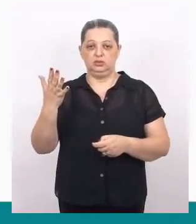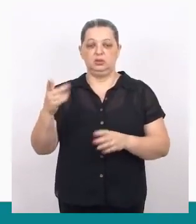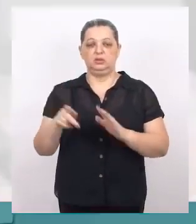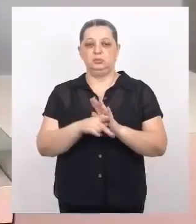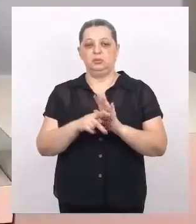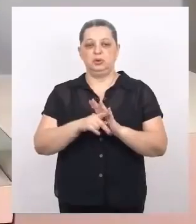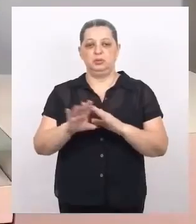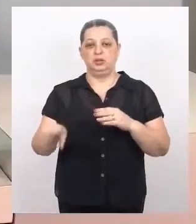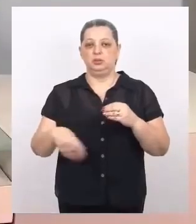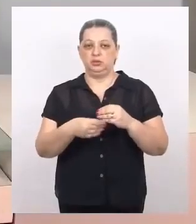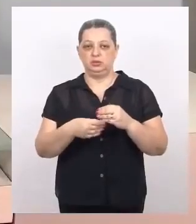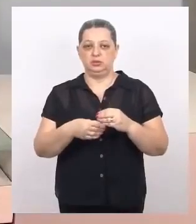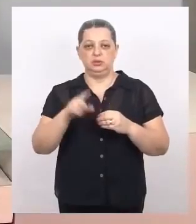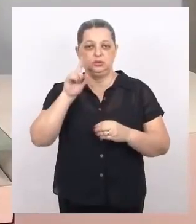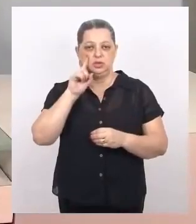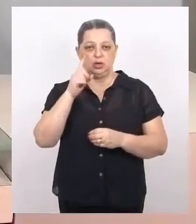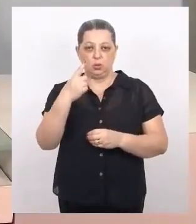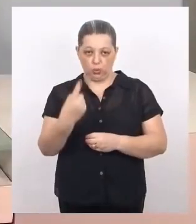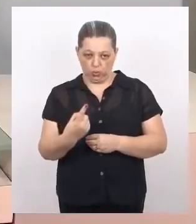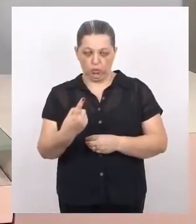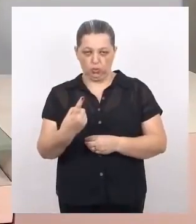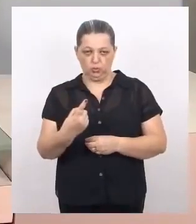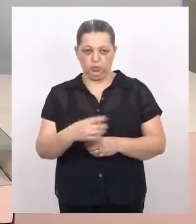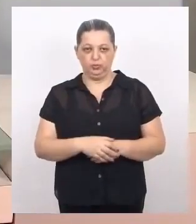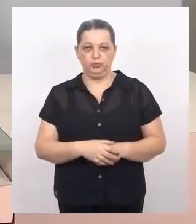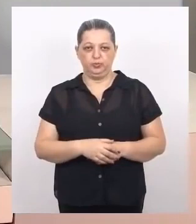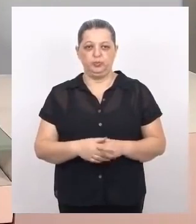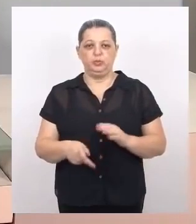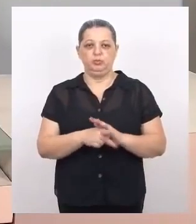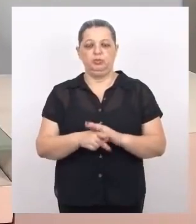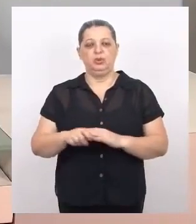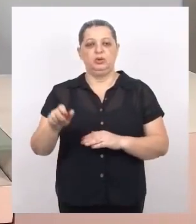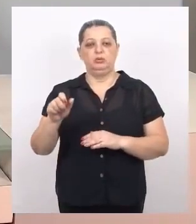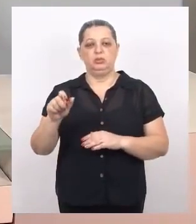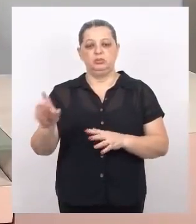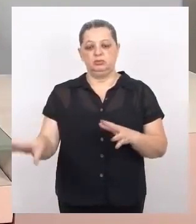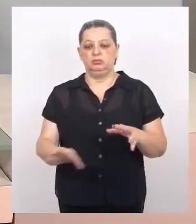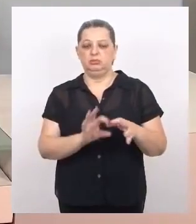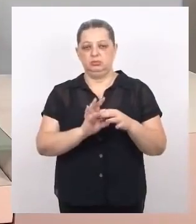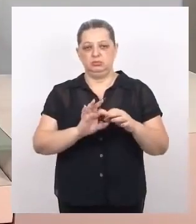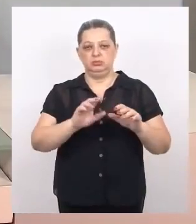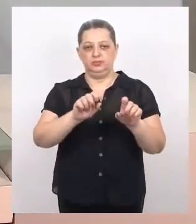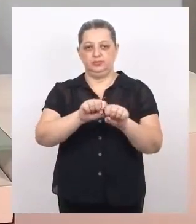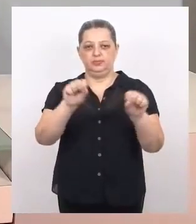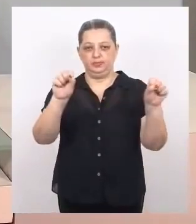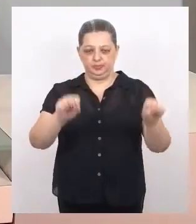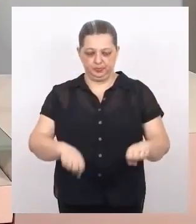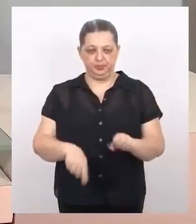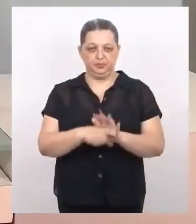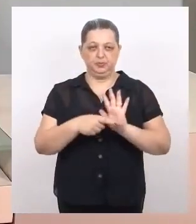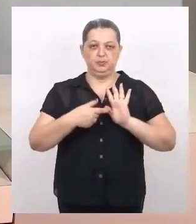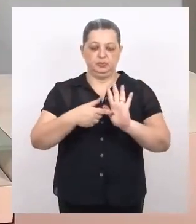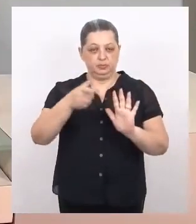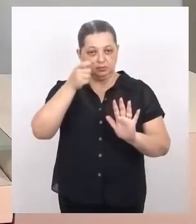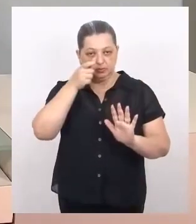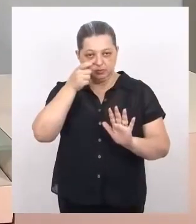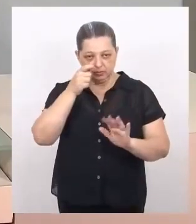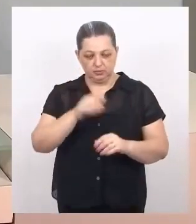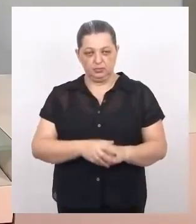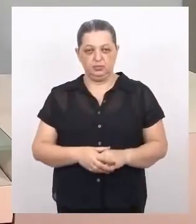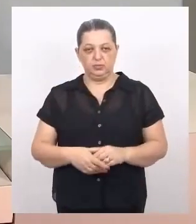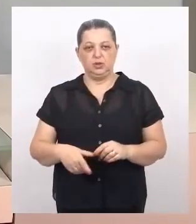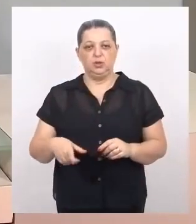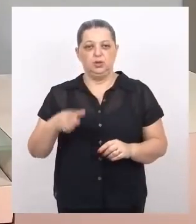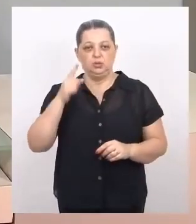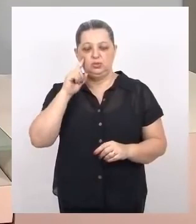atribuição. No dia 1º, vocês vão fazer a associação em sistema de acordo com o que teve de manifestação de interesse no dia anterior e